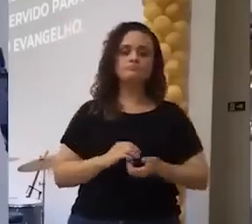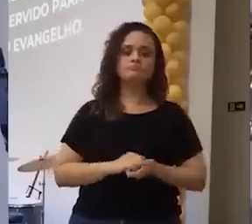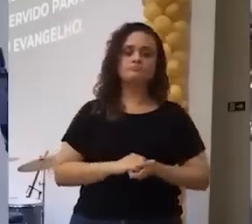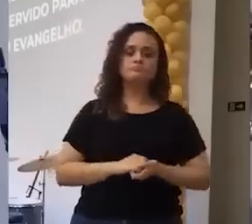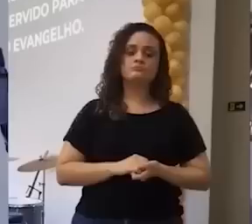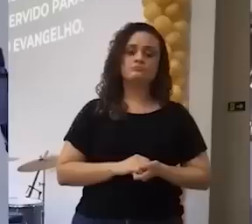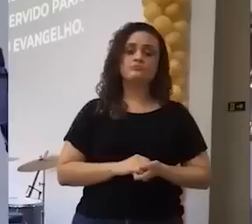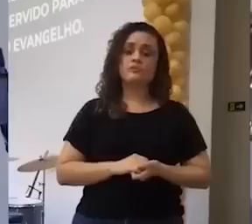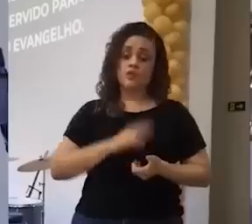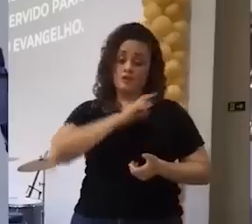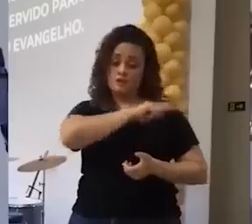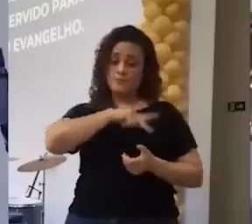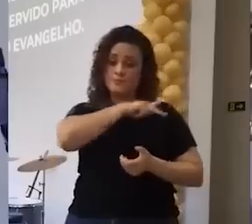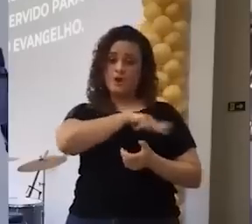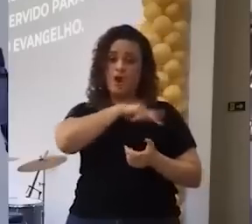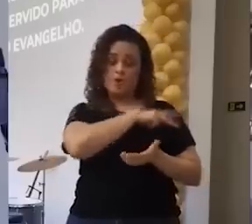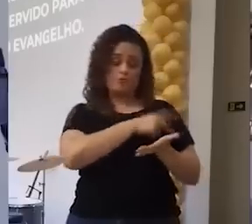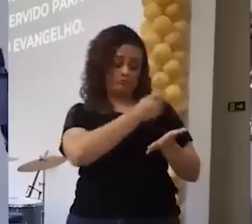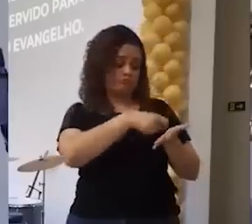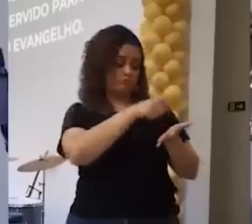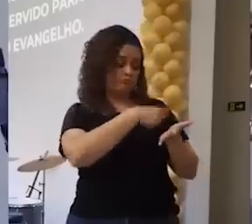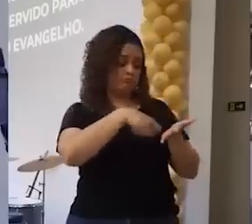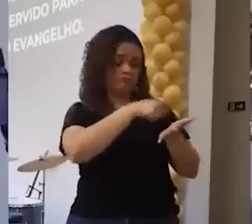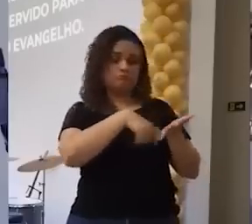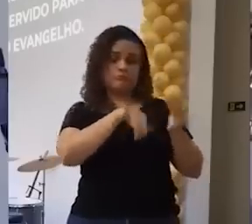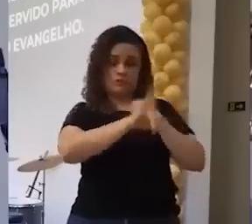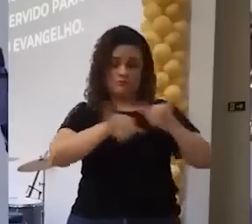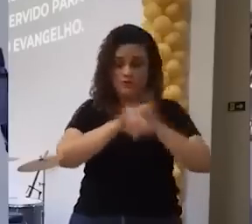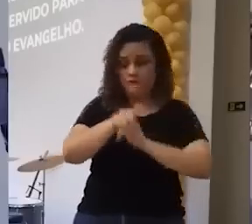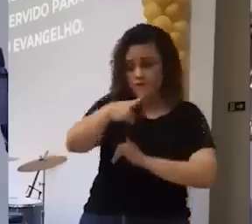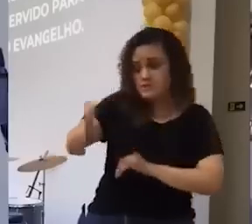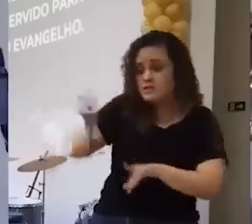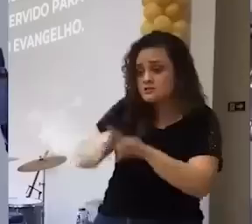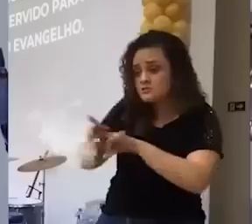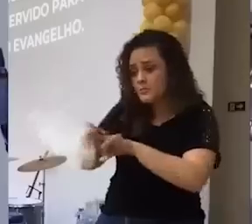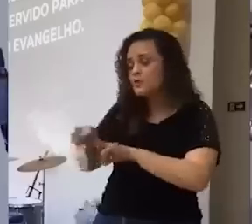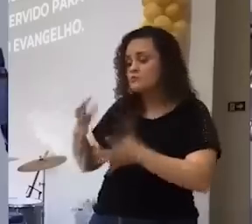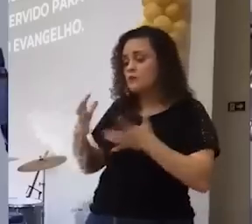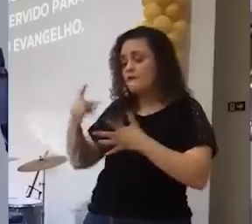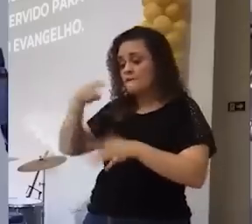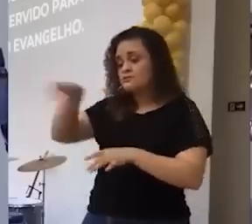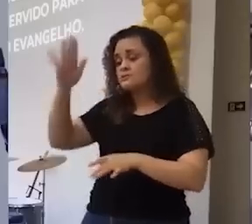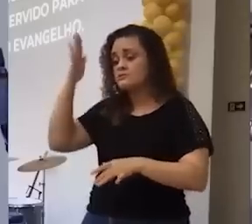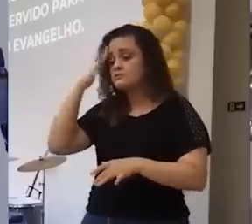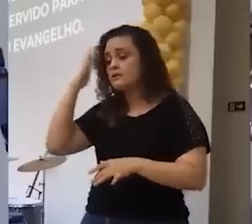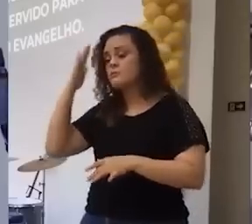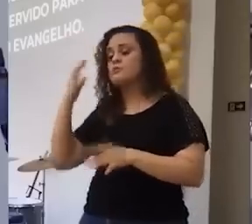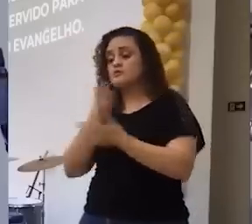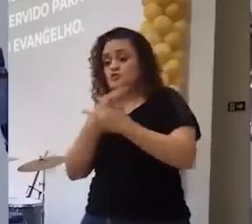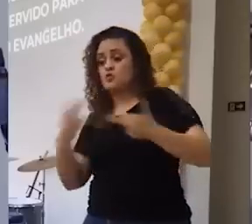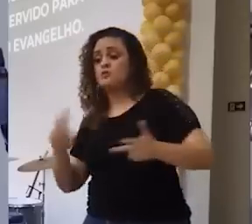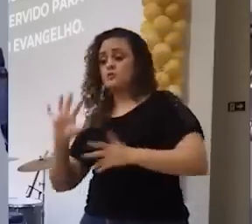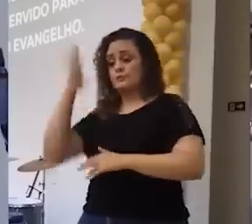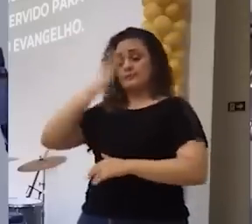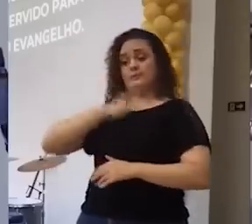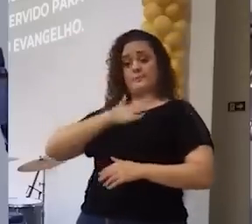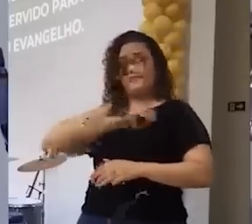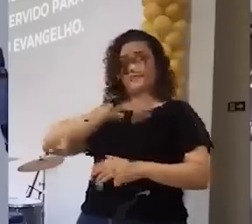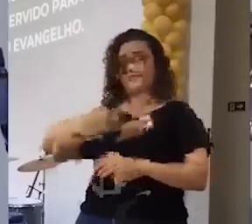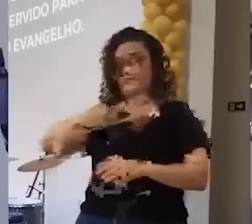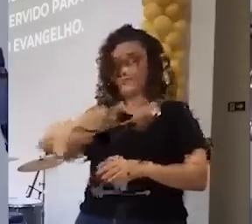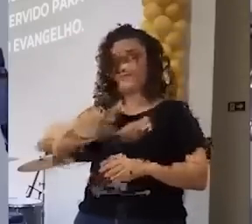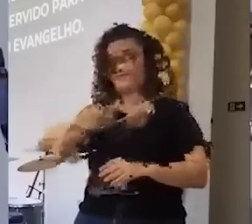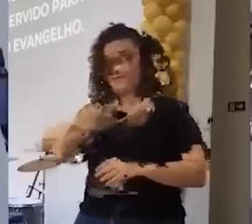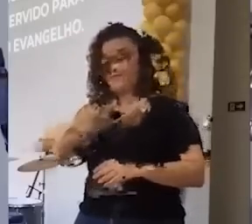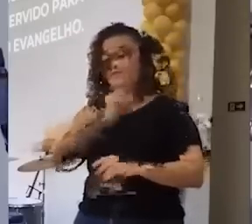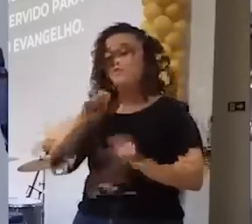Quando Paulo escreve dizendo assim: meus irmãos, eu quero que vocês saibam que as coisas que me aconteceram têm antes